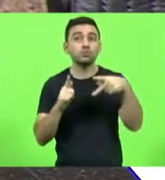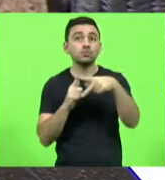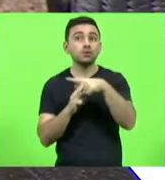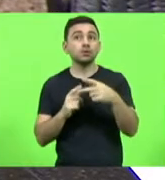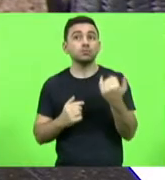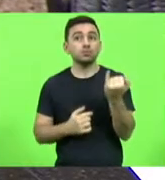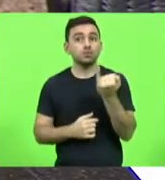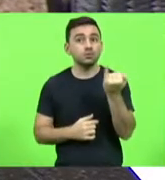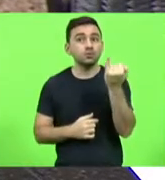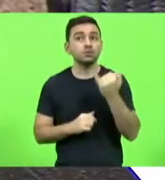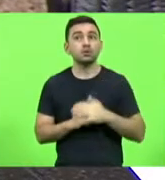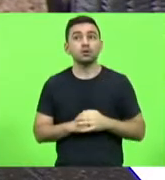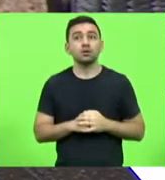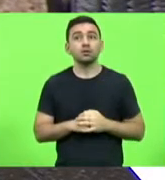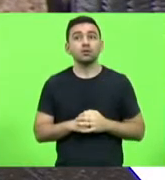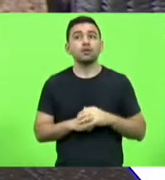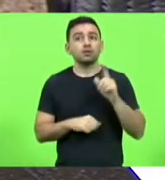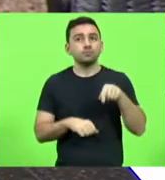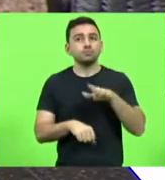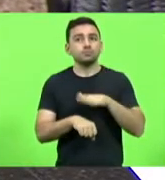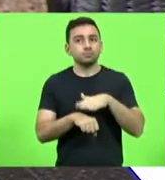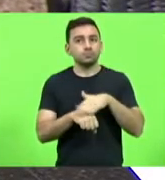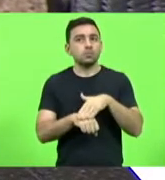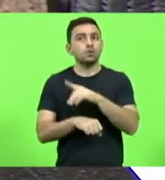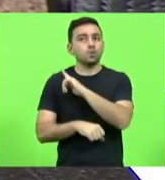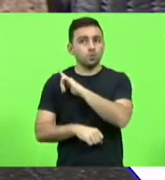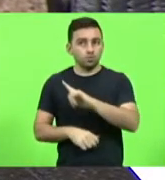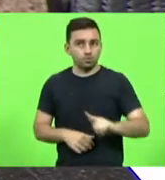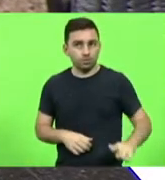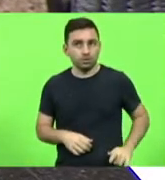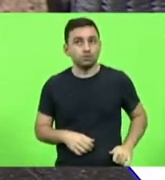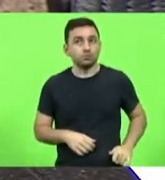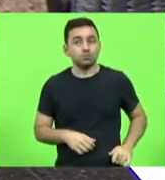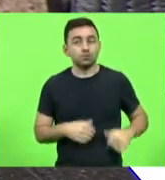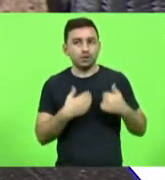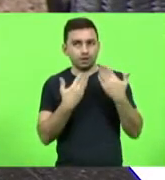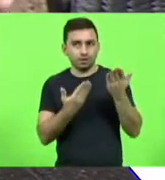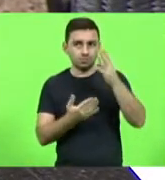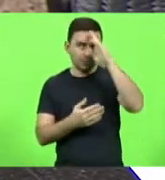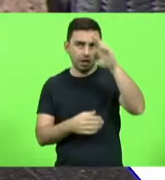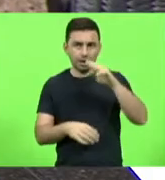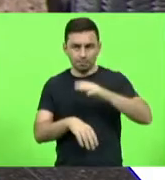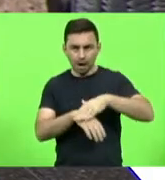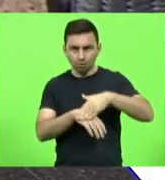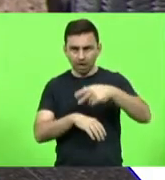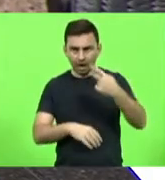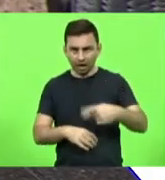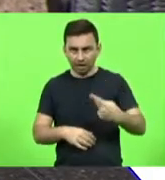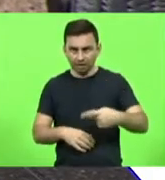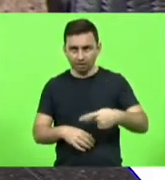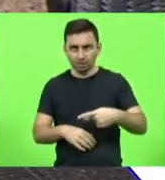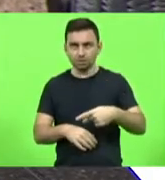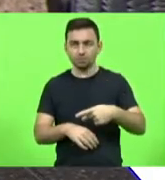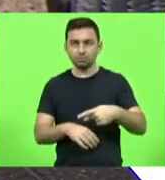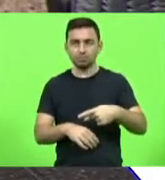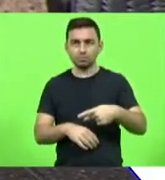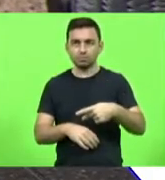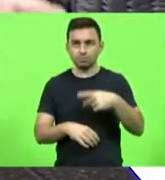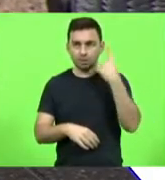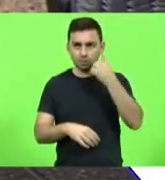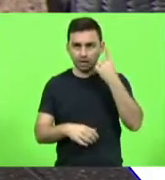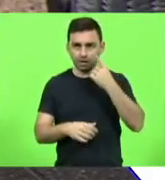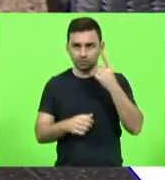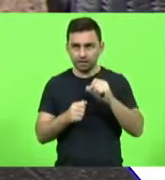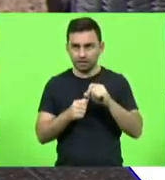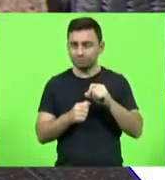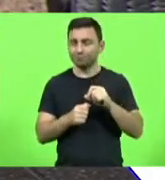dizer, essa é prerrogativa do governo estadual, do governador do Estado, não é prerrogativa de nenhum deputado, nós não podemos. Se pudesse, eu teria